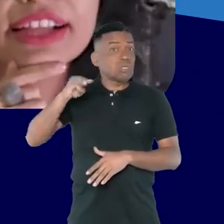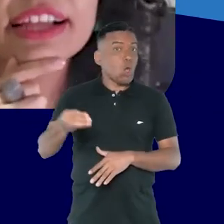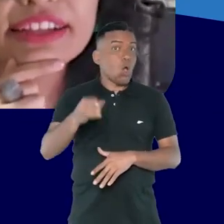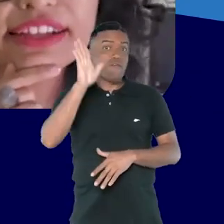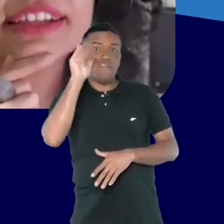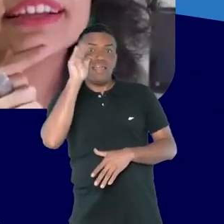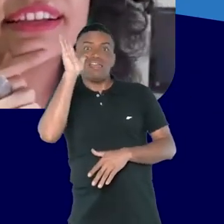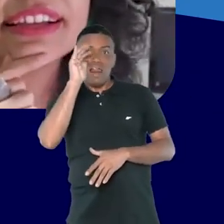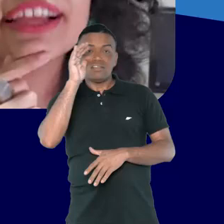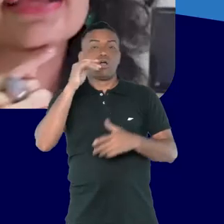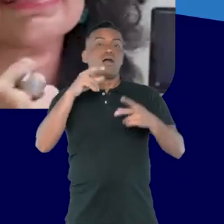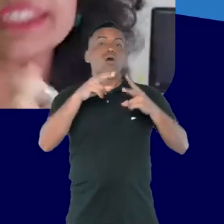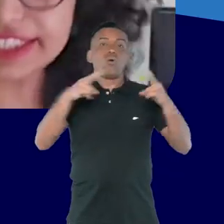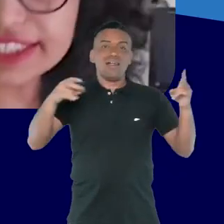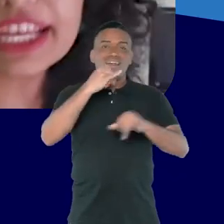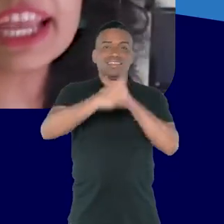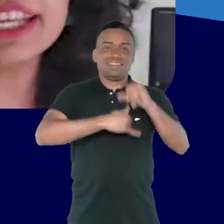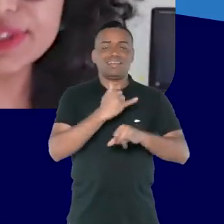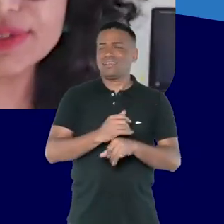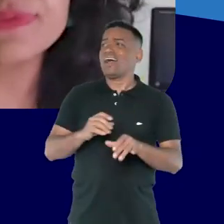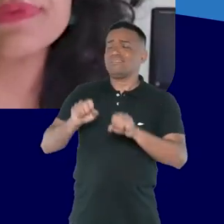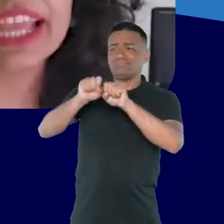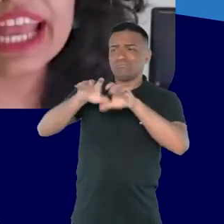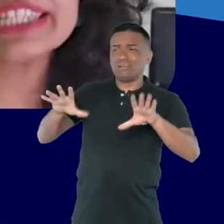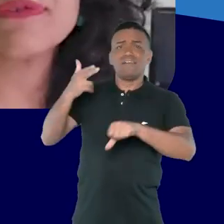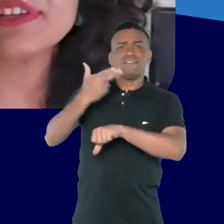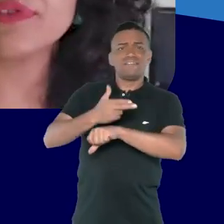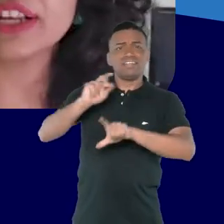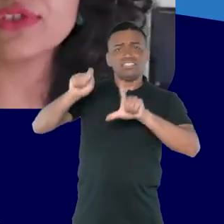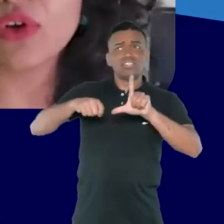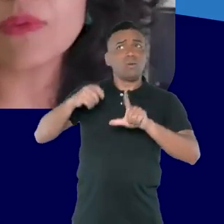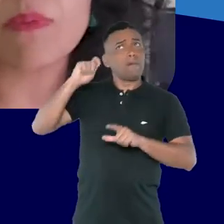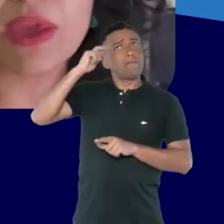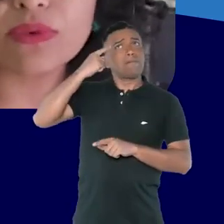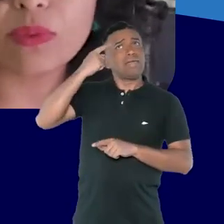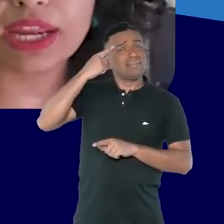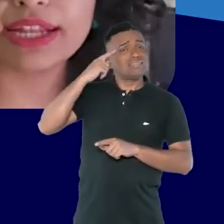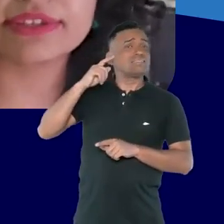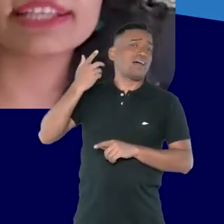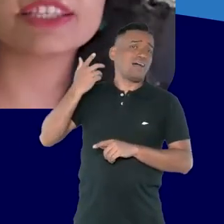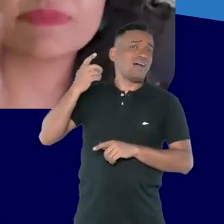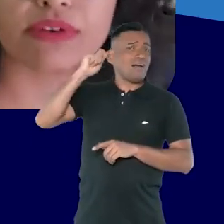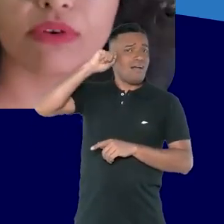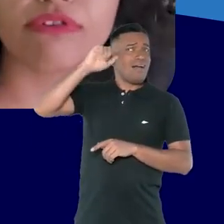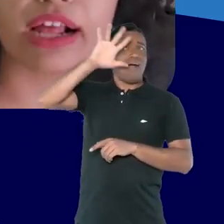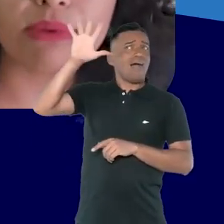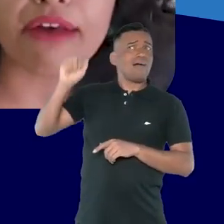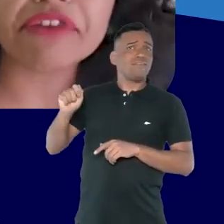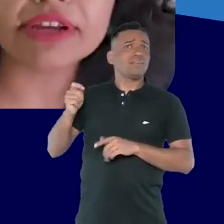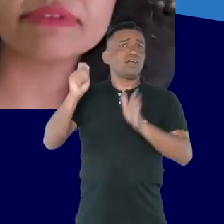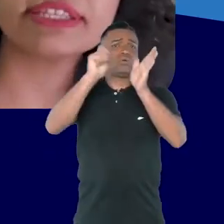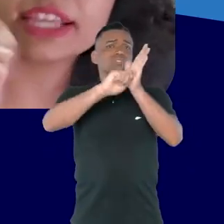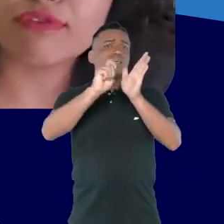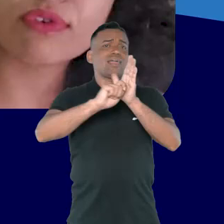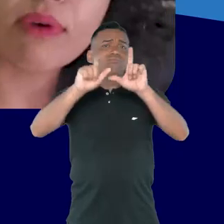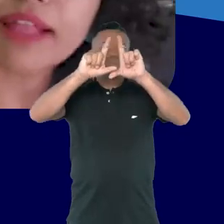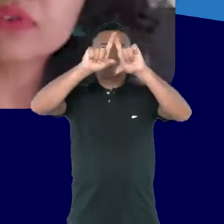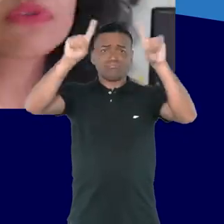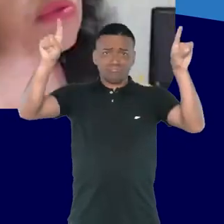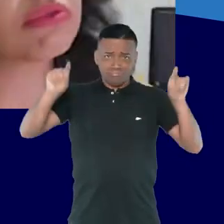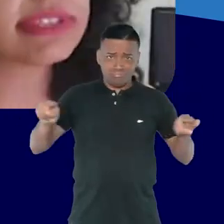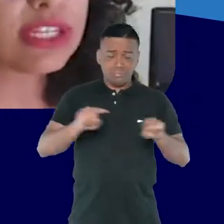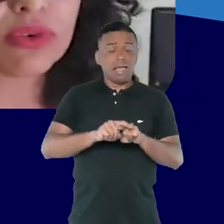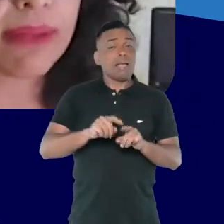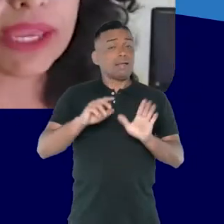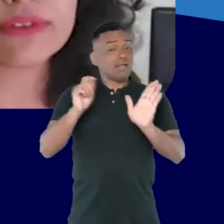6 milhões de visualizações. Isso. Esse vídeo viralizou, porque eu pergunto para eles o que vocês pensam quando eu falo África. Escrevo no